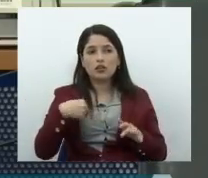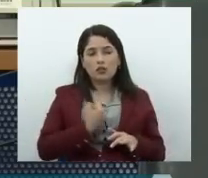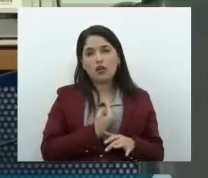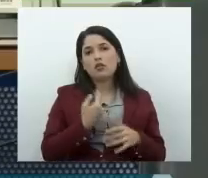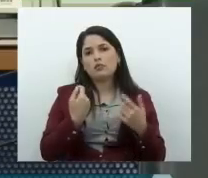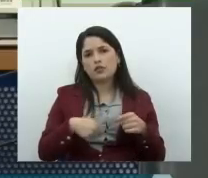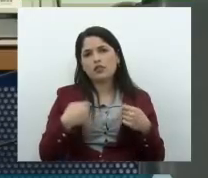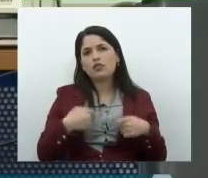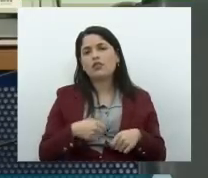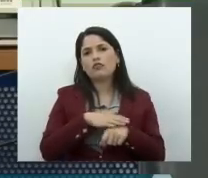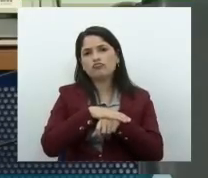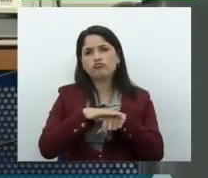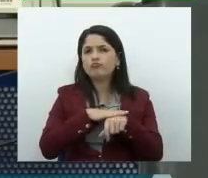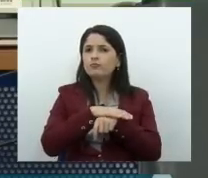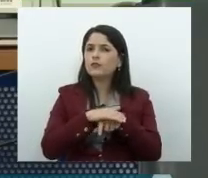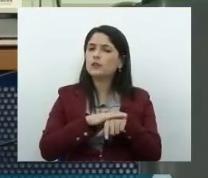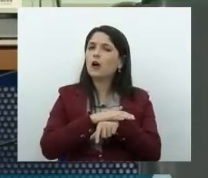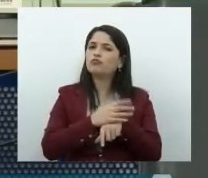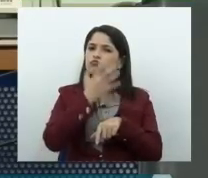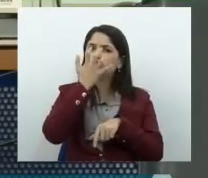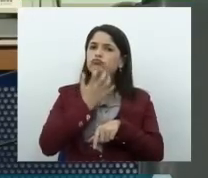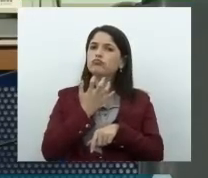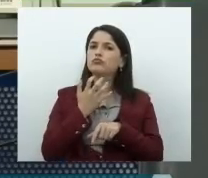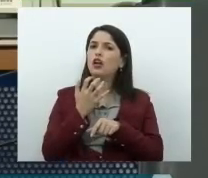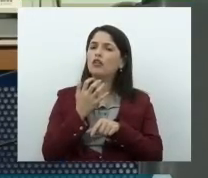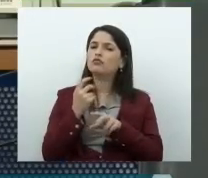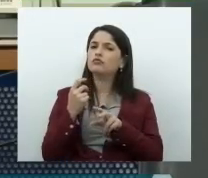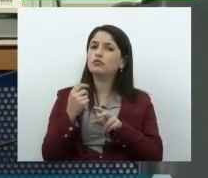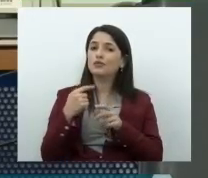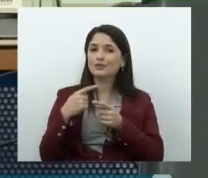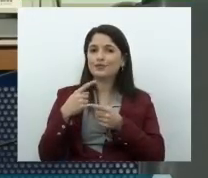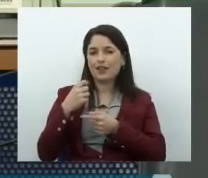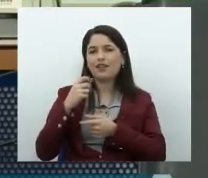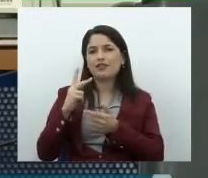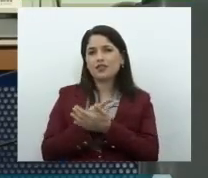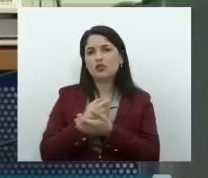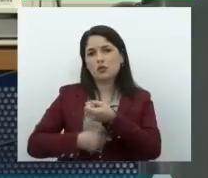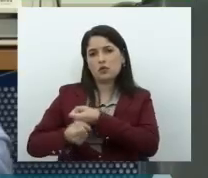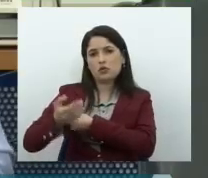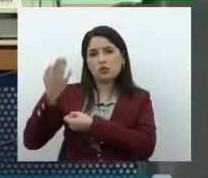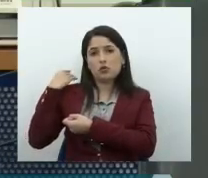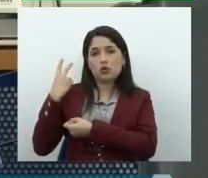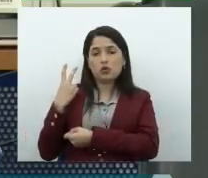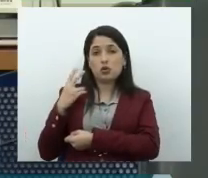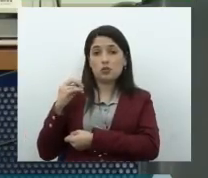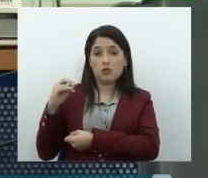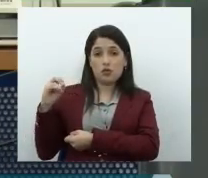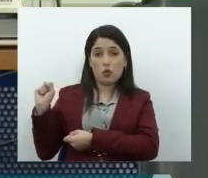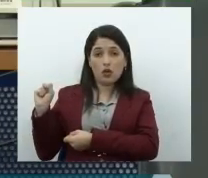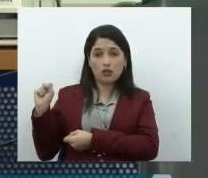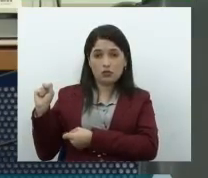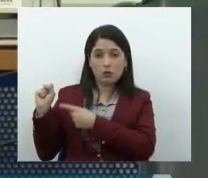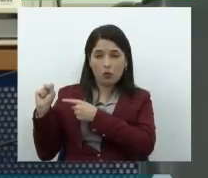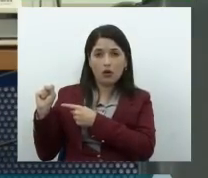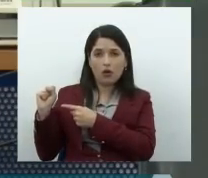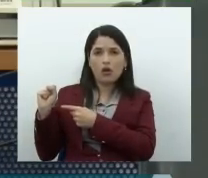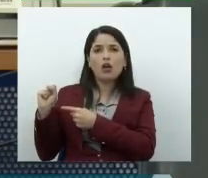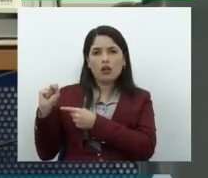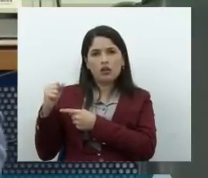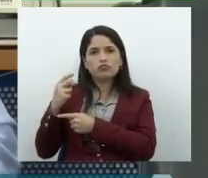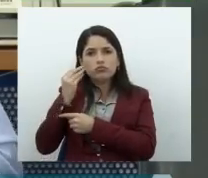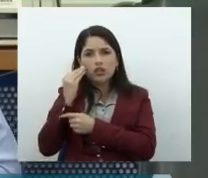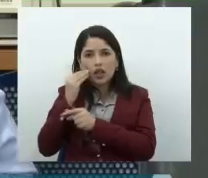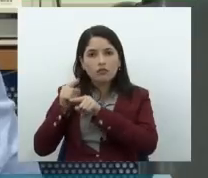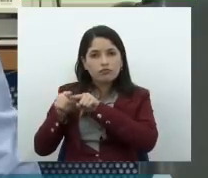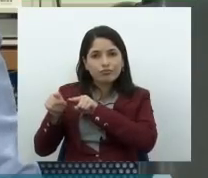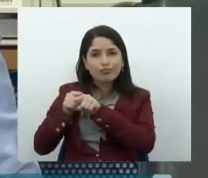falar muito seriamente. Em 2008, eu disputei as eleições e perdi por mentiras. Em 2012,